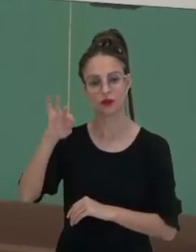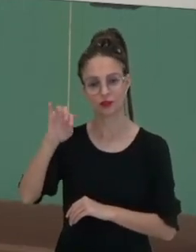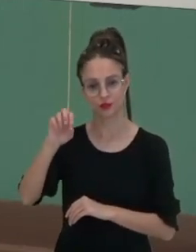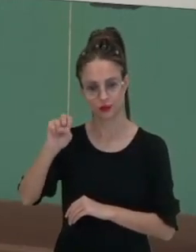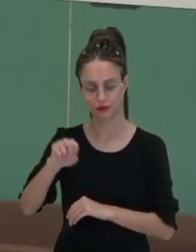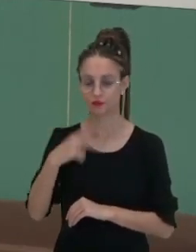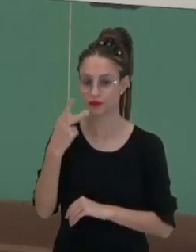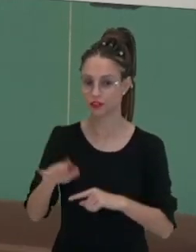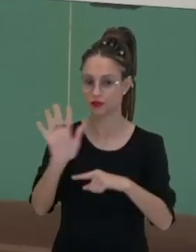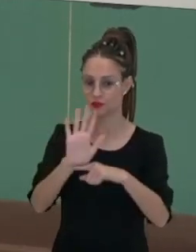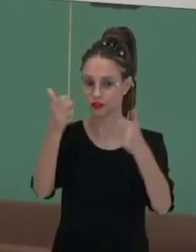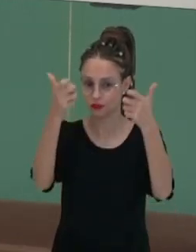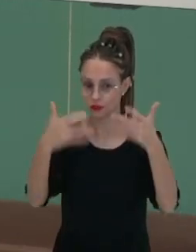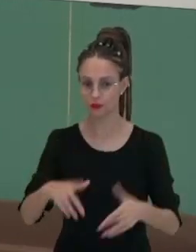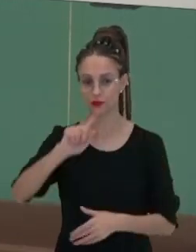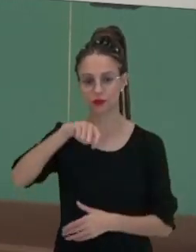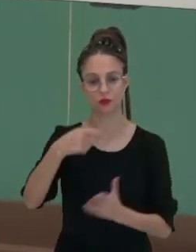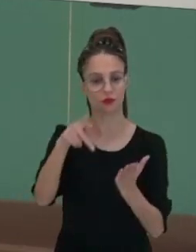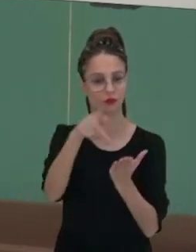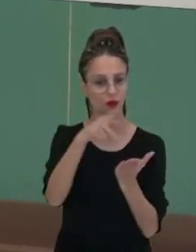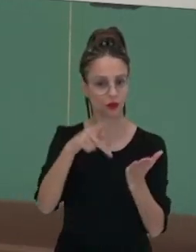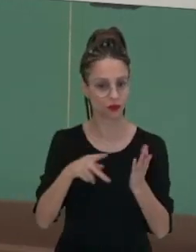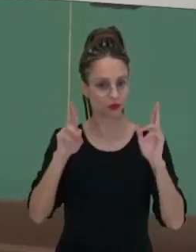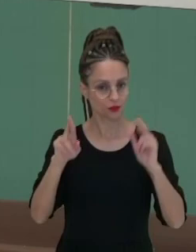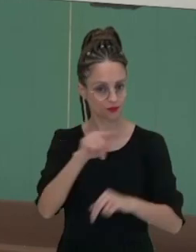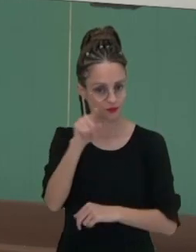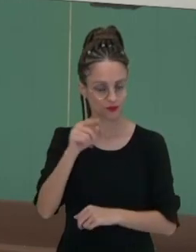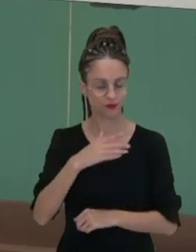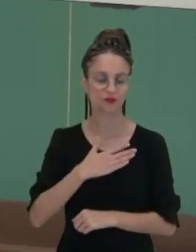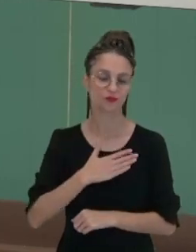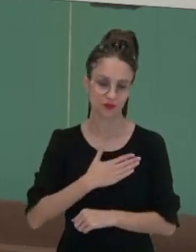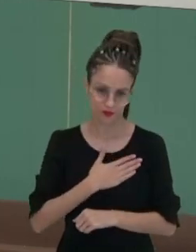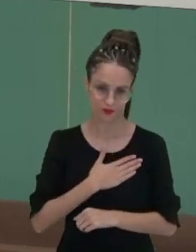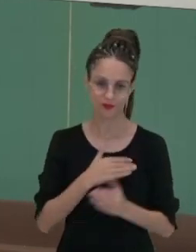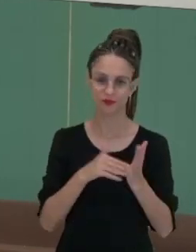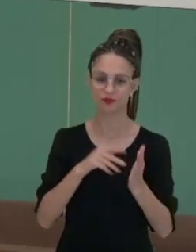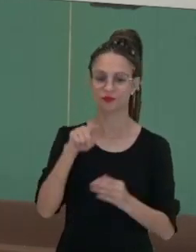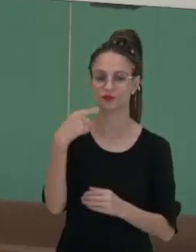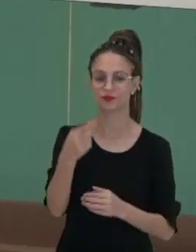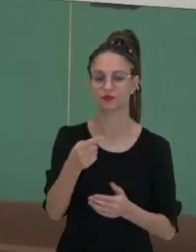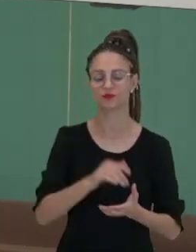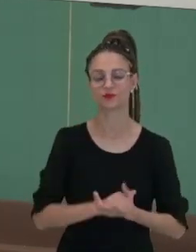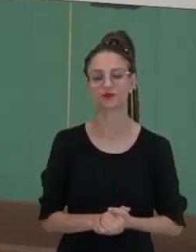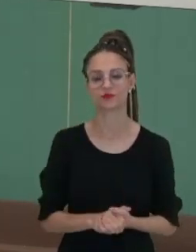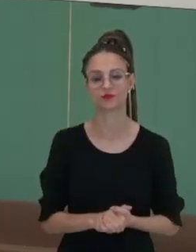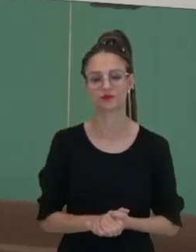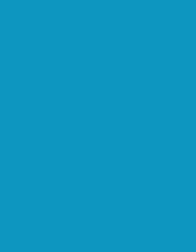Neste vídeo falamos sobre poemas. Espero que vocês tenham gostado e até breve.